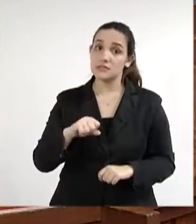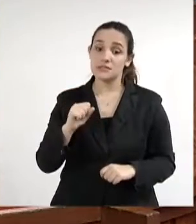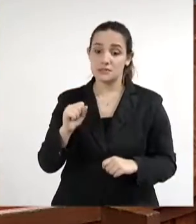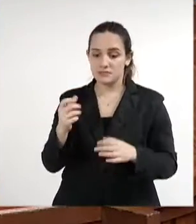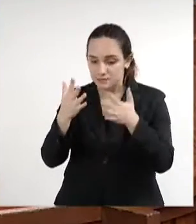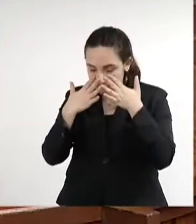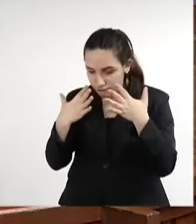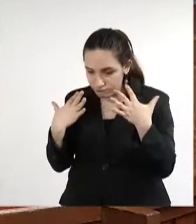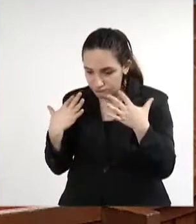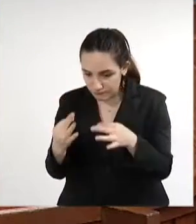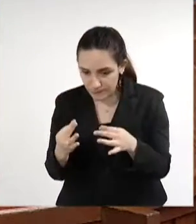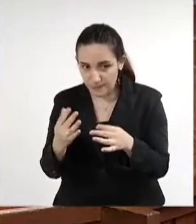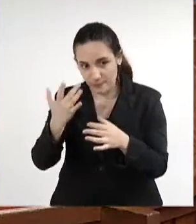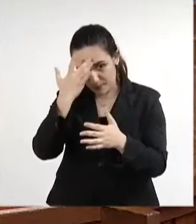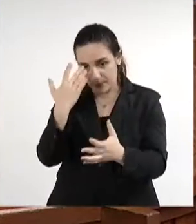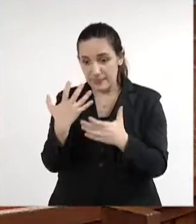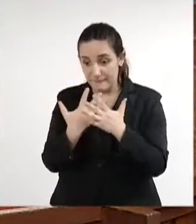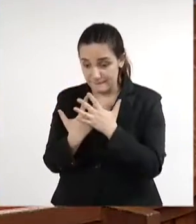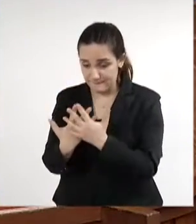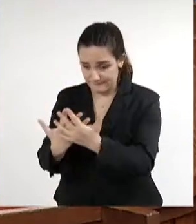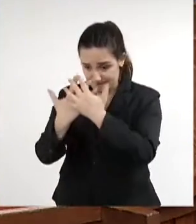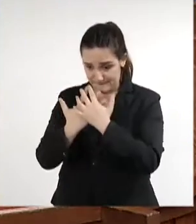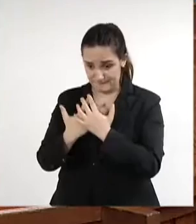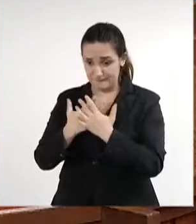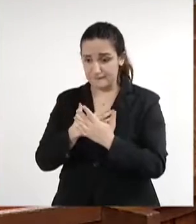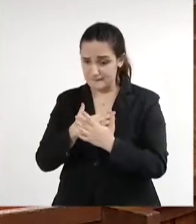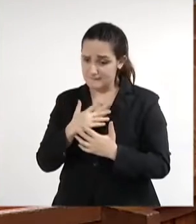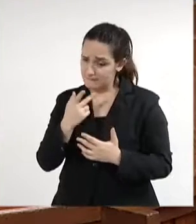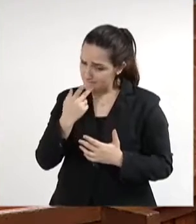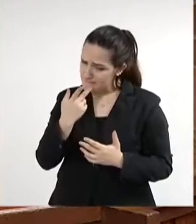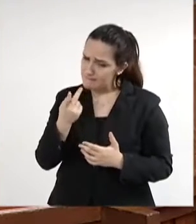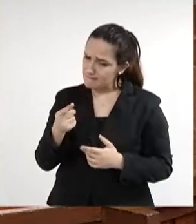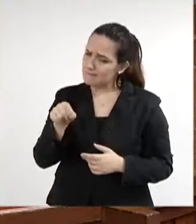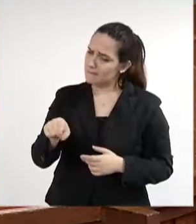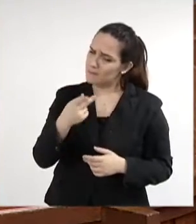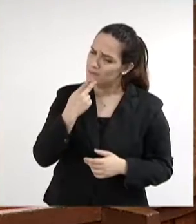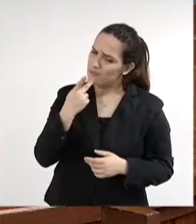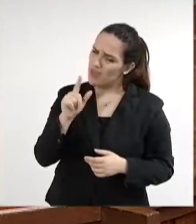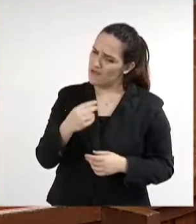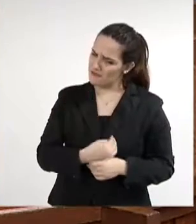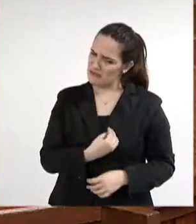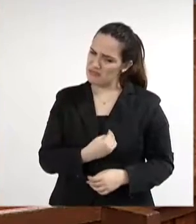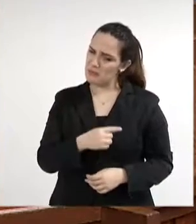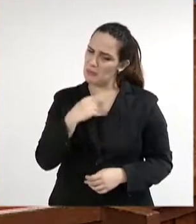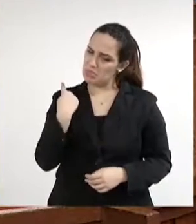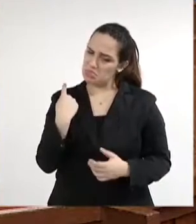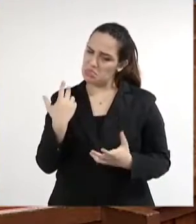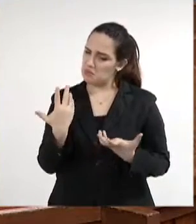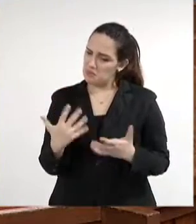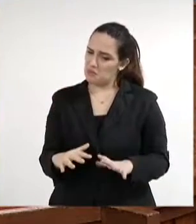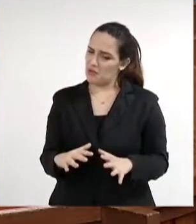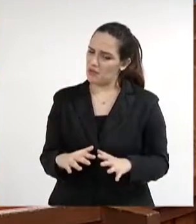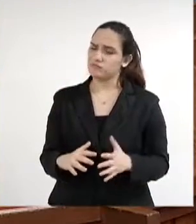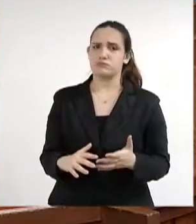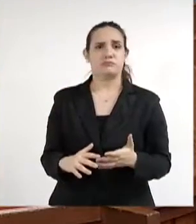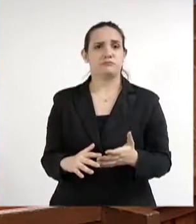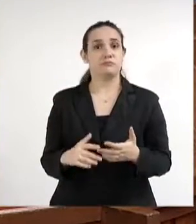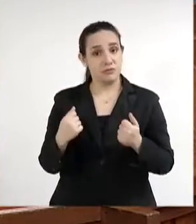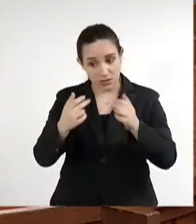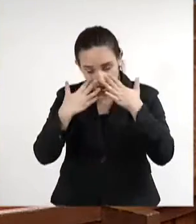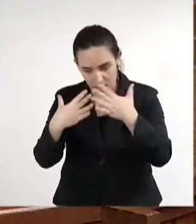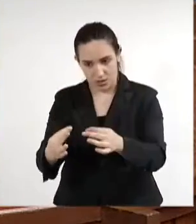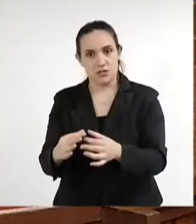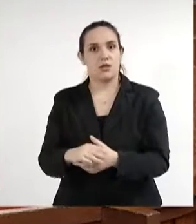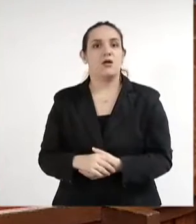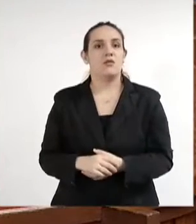ouvir uma pessoa que diz que a vida não tem graça, que uma hora vai acabar com a vida. Muita gente não leva isto